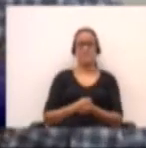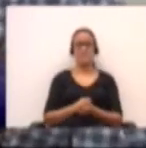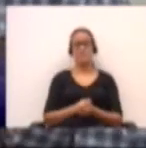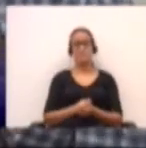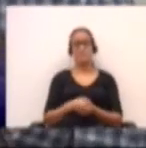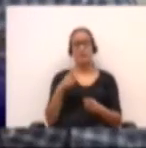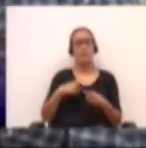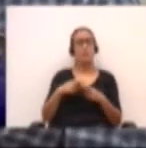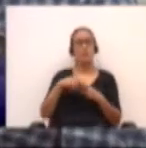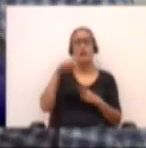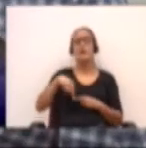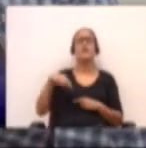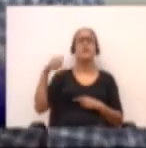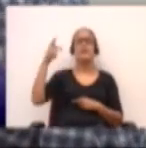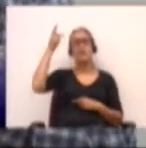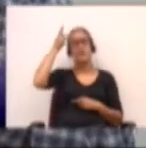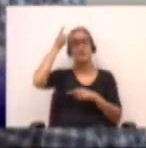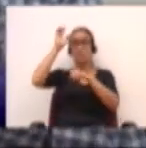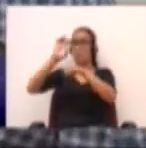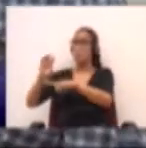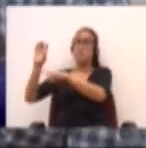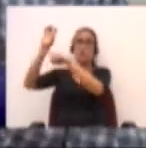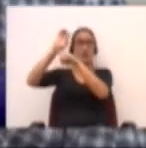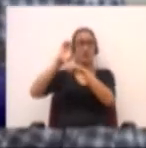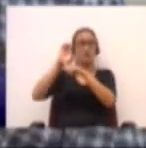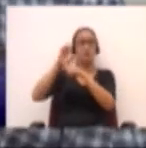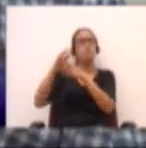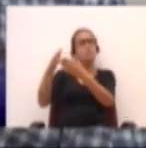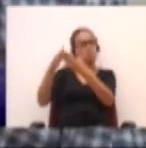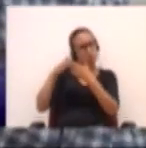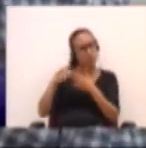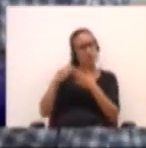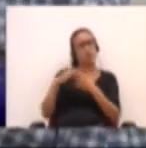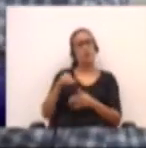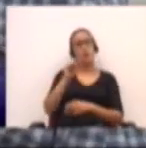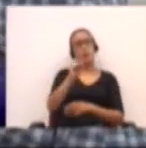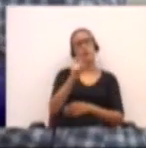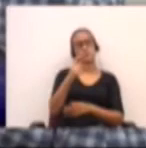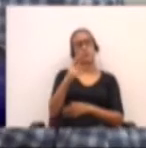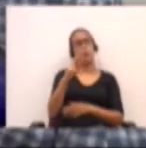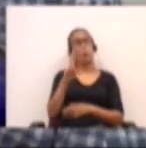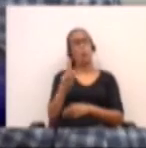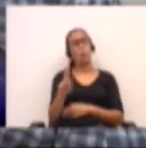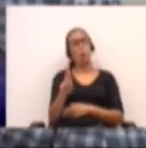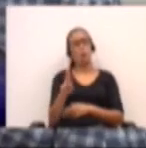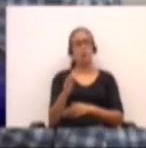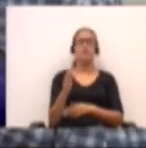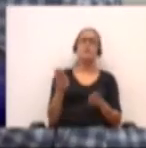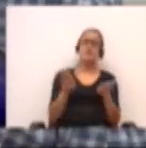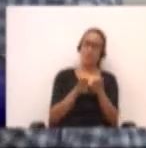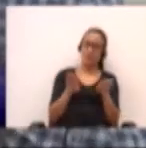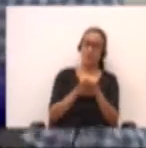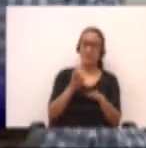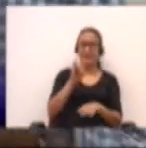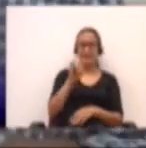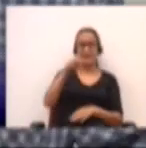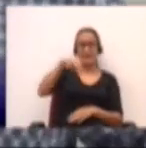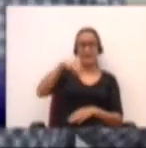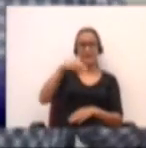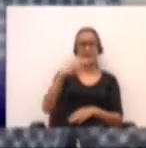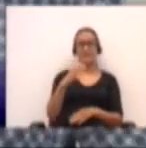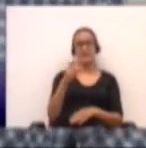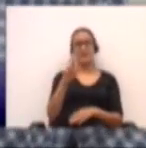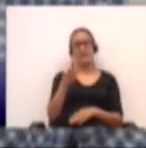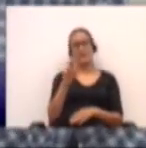estado de São Paulo, nós não exigir agora do SPU e também do INCRA. Hoje nós estamos com a moção aqui